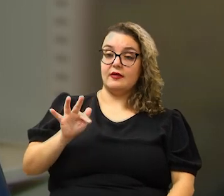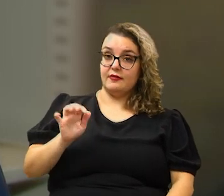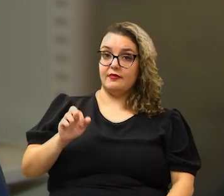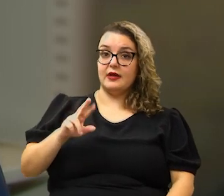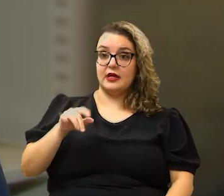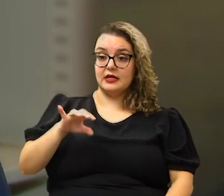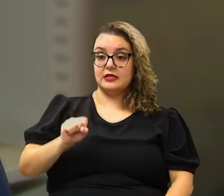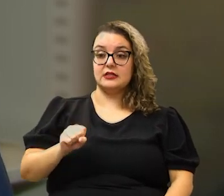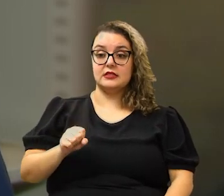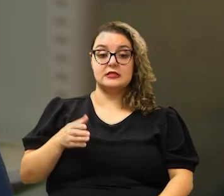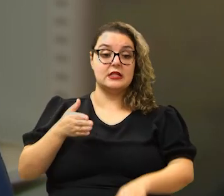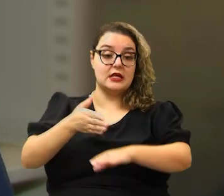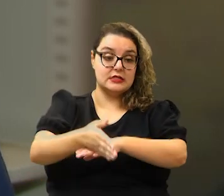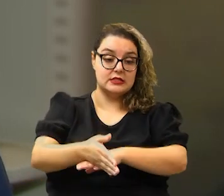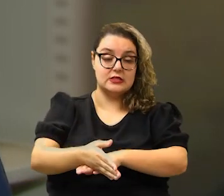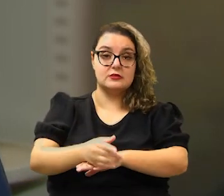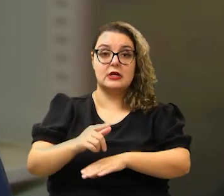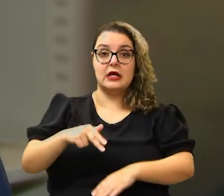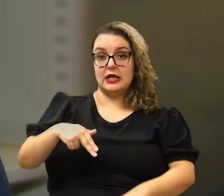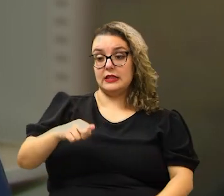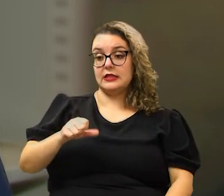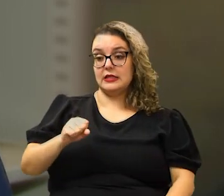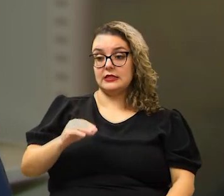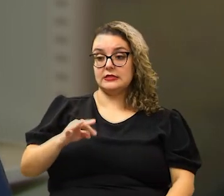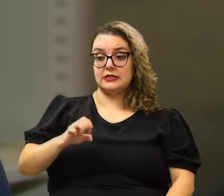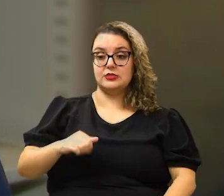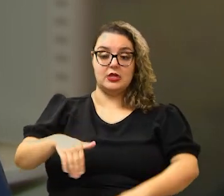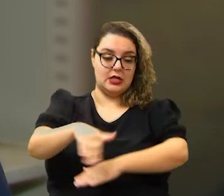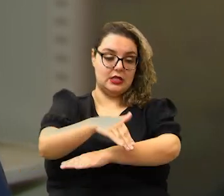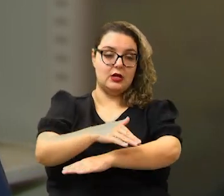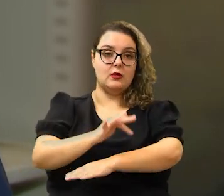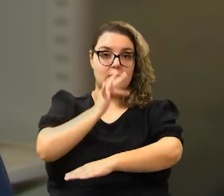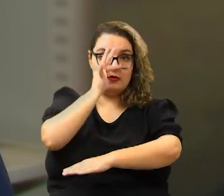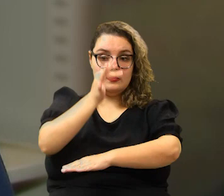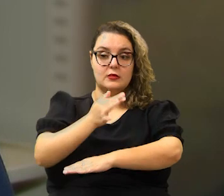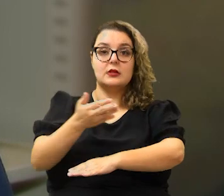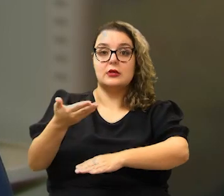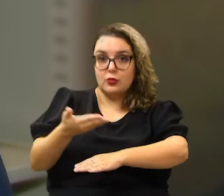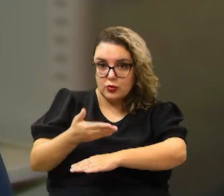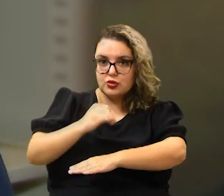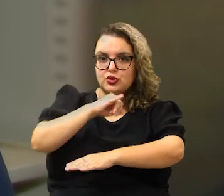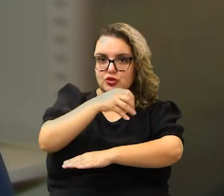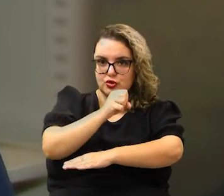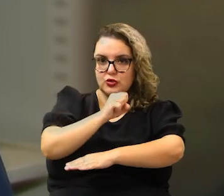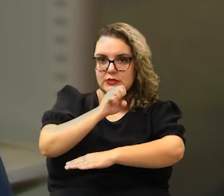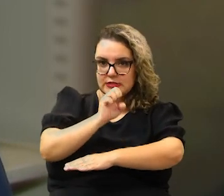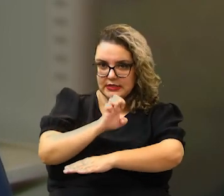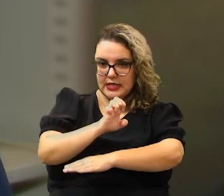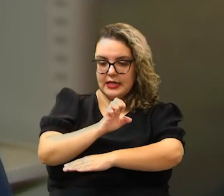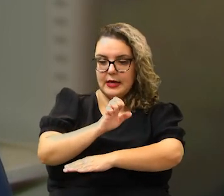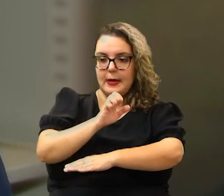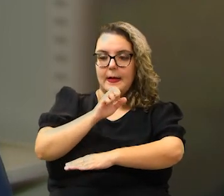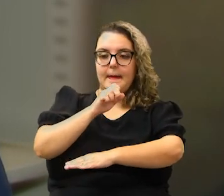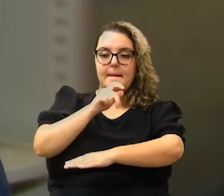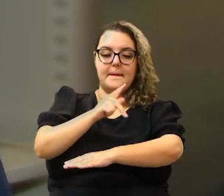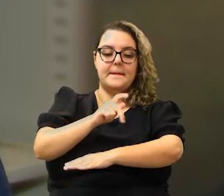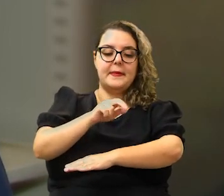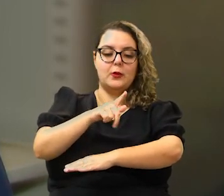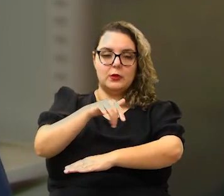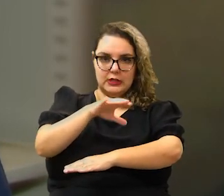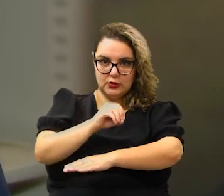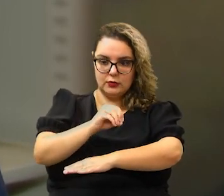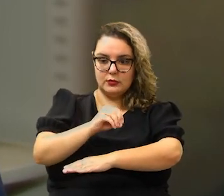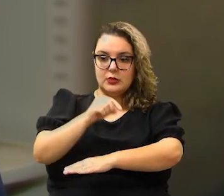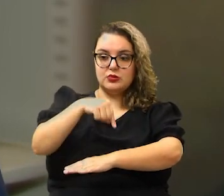acessos a nascentes e existia na Rua das Flores, né, que atualmente é José Paulino, uma aguada. Acontece que